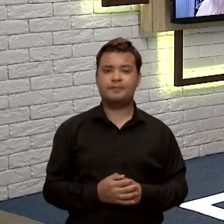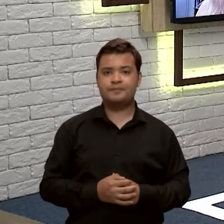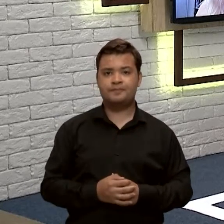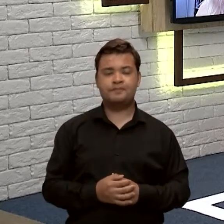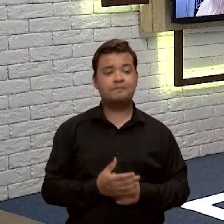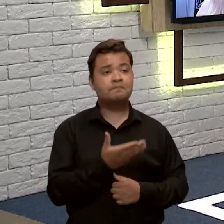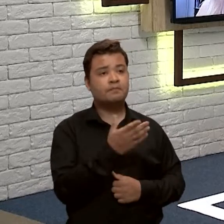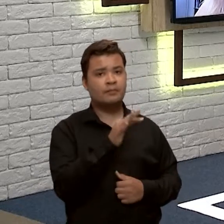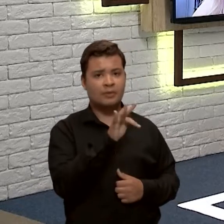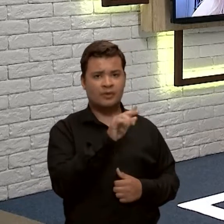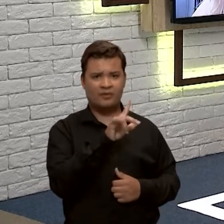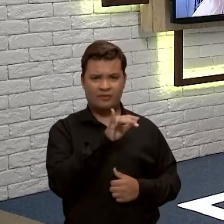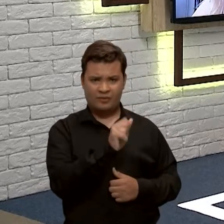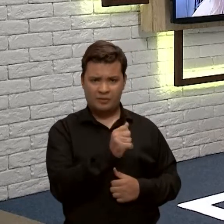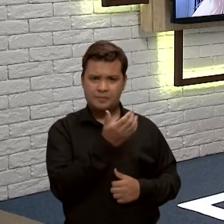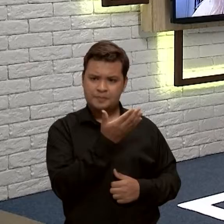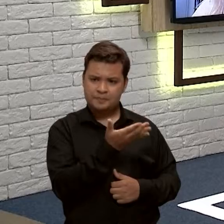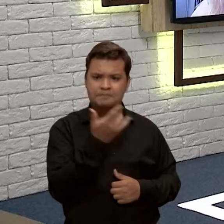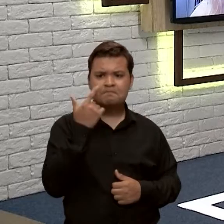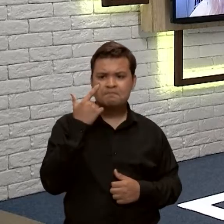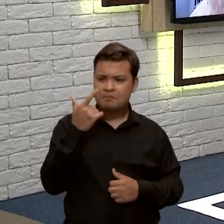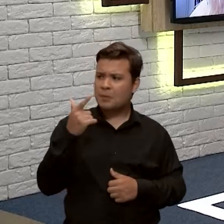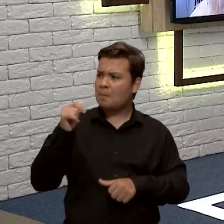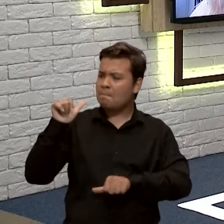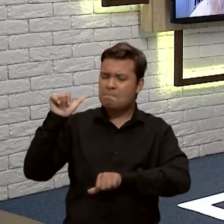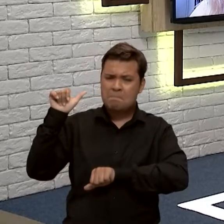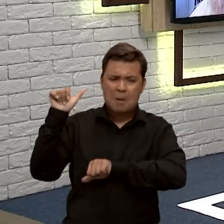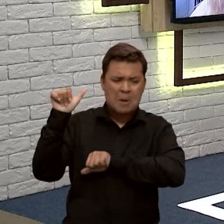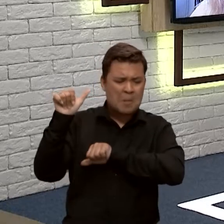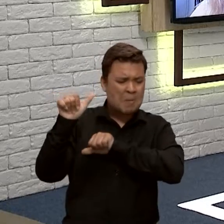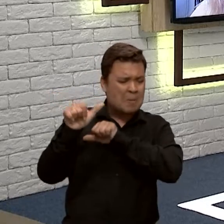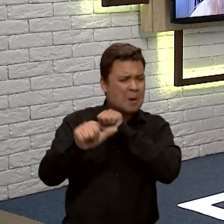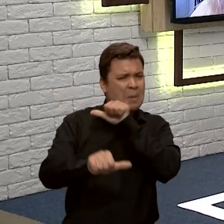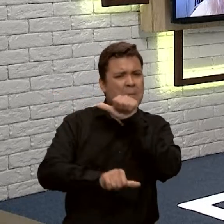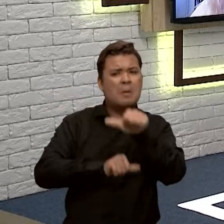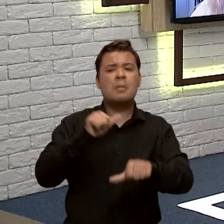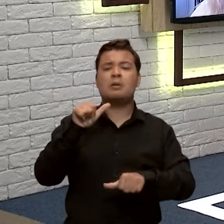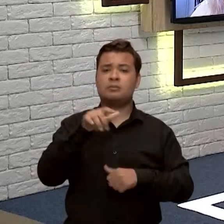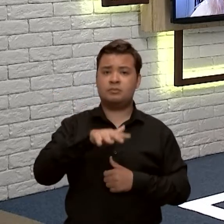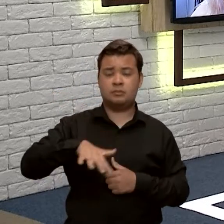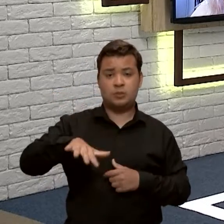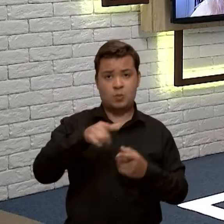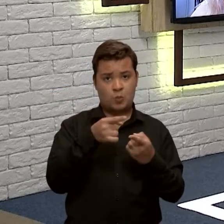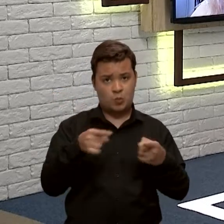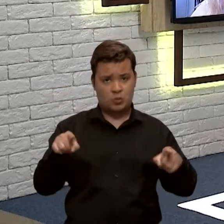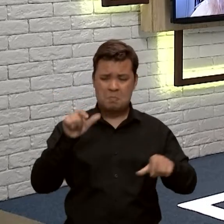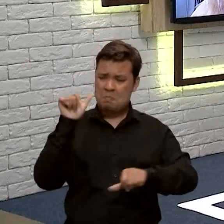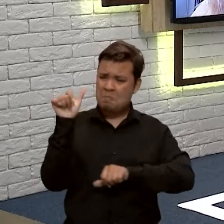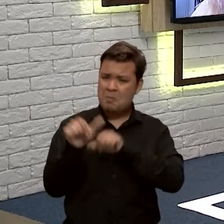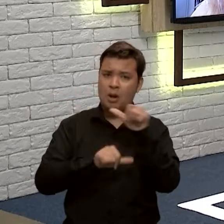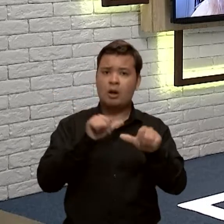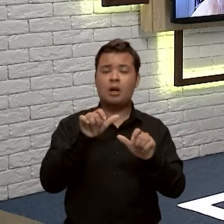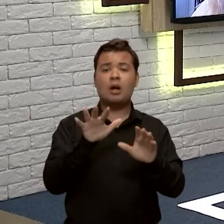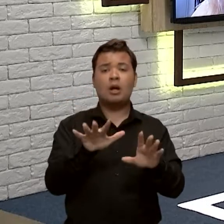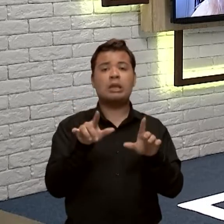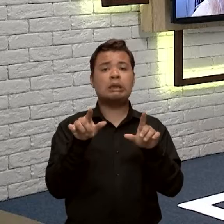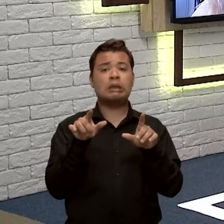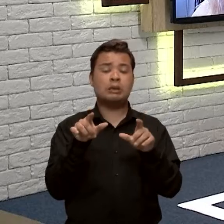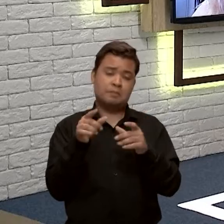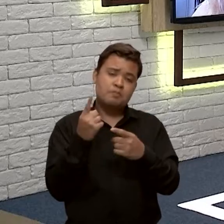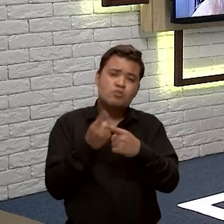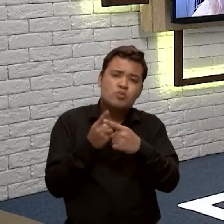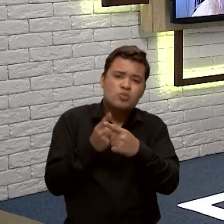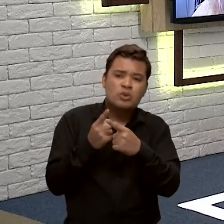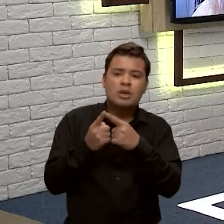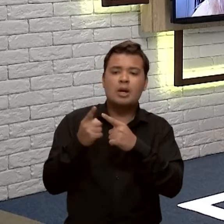Agora, Flávia, a gente viu aí quantas mudanças ocorreram no cenário musical e não só no cenário musical, né, com a chegada da